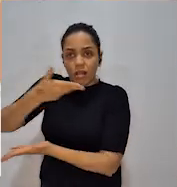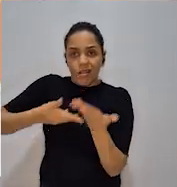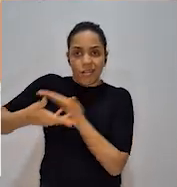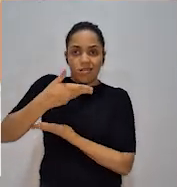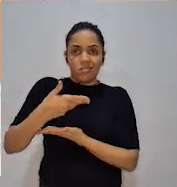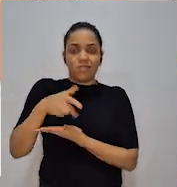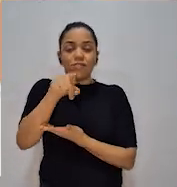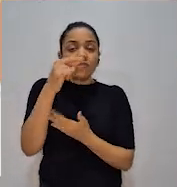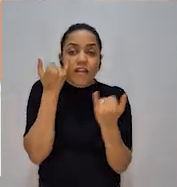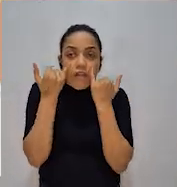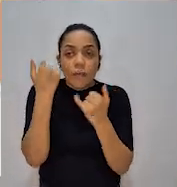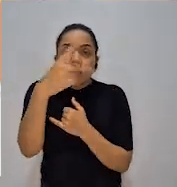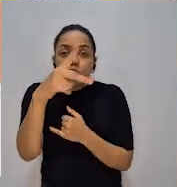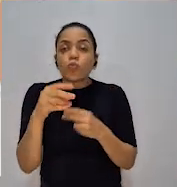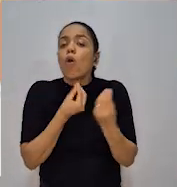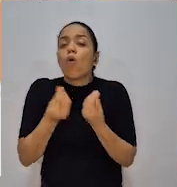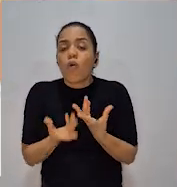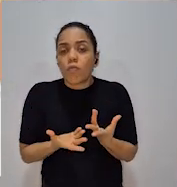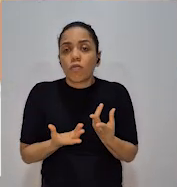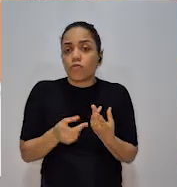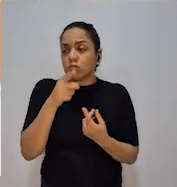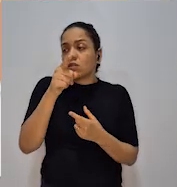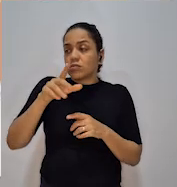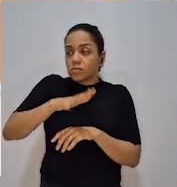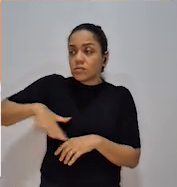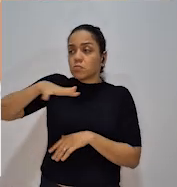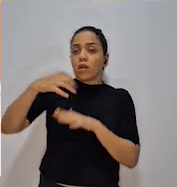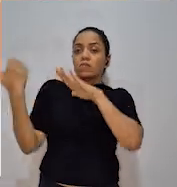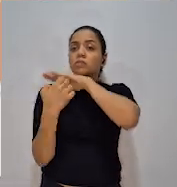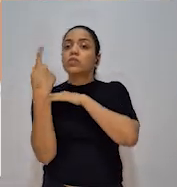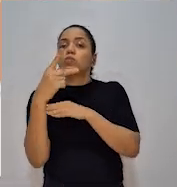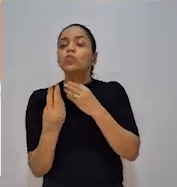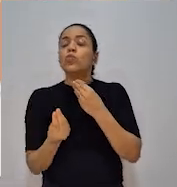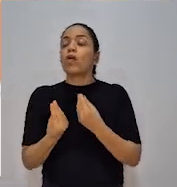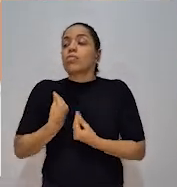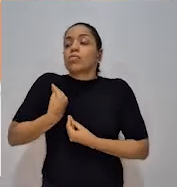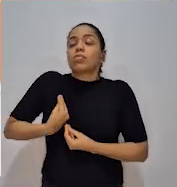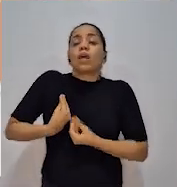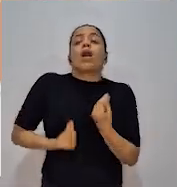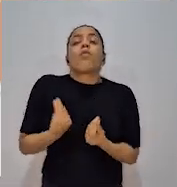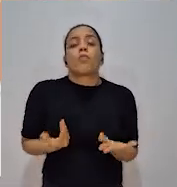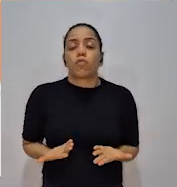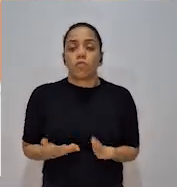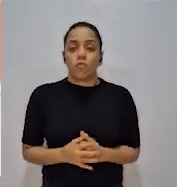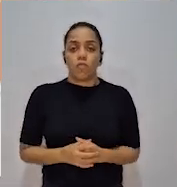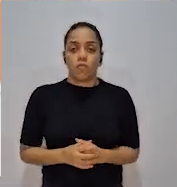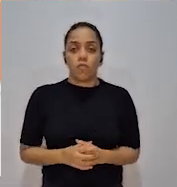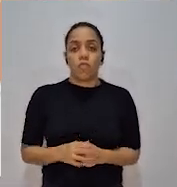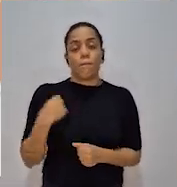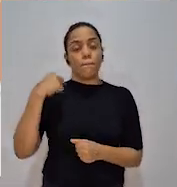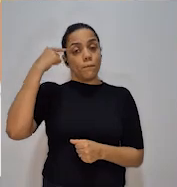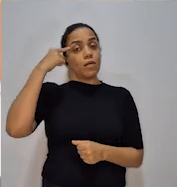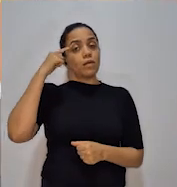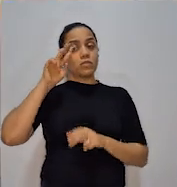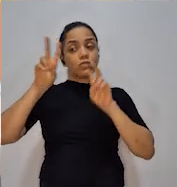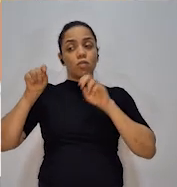seu entorno, da sua organização, do lugar onde você pode de verdade gerar um impacto positivo? A partir desses